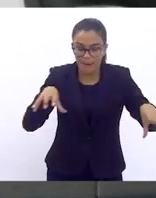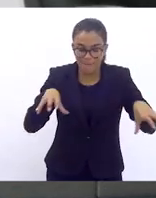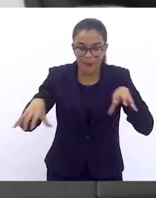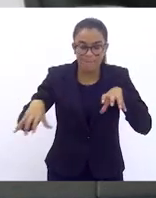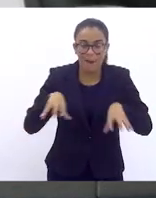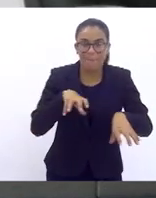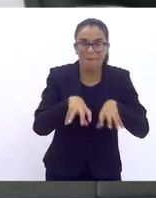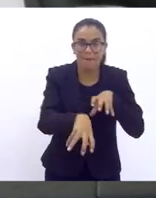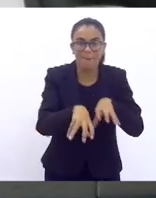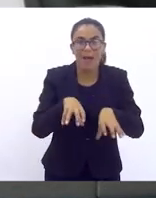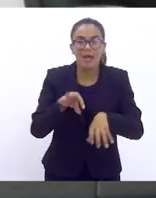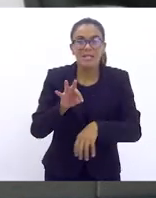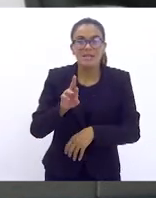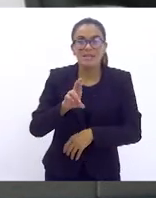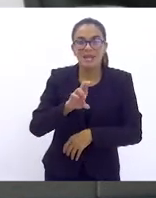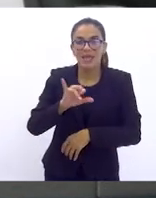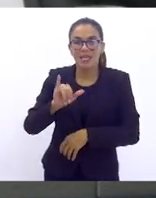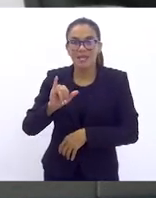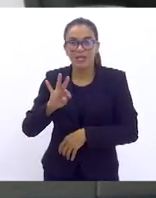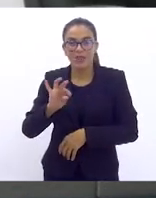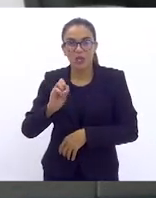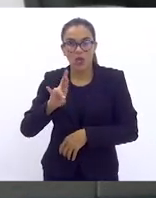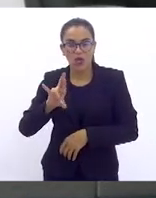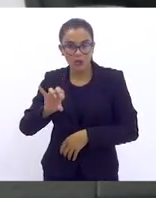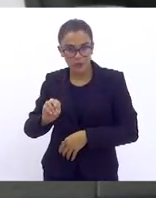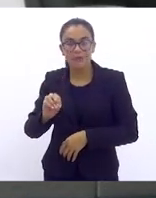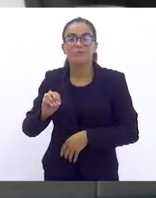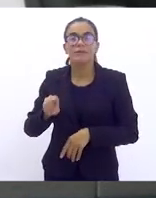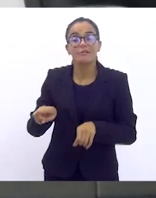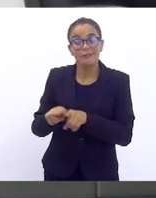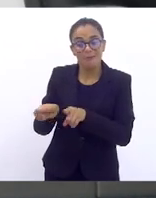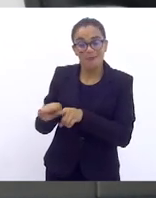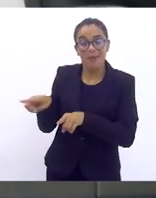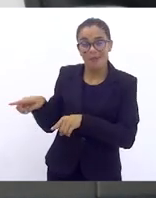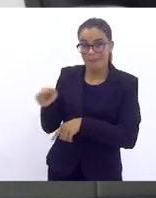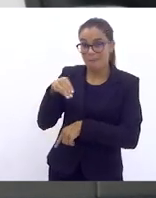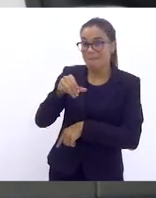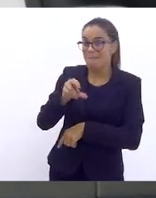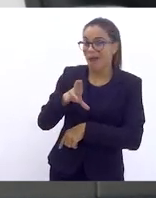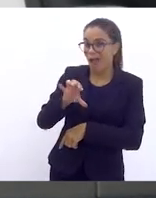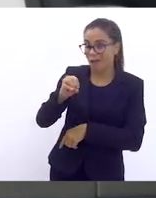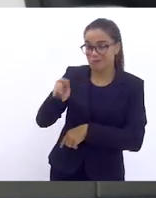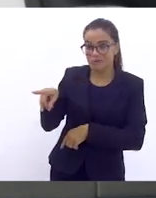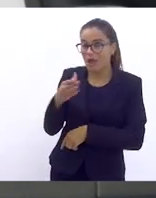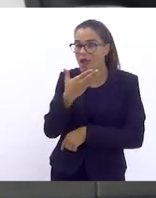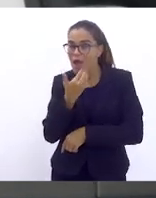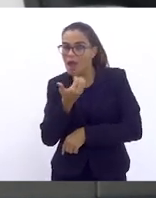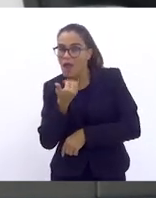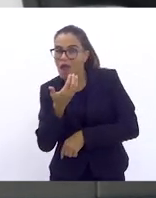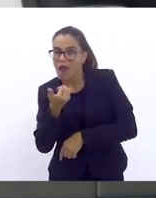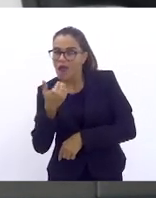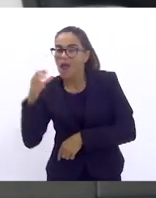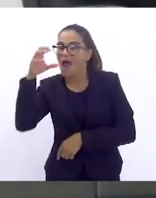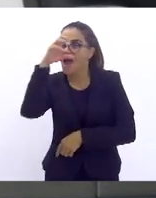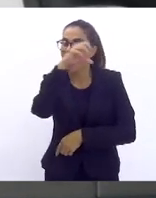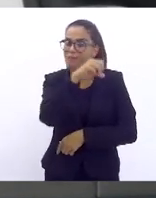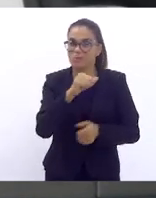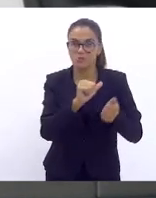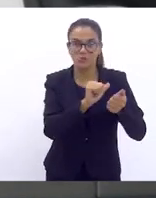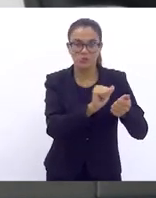conosco que é que vem desenvolvendo isso que foi aprendeu muito com ela né Marcos então ter isso